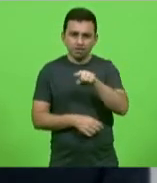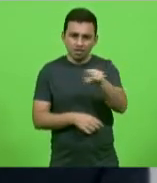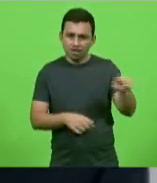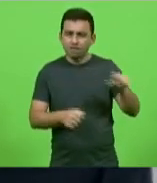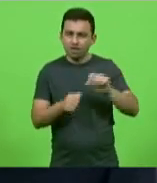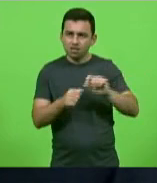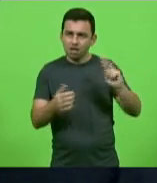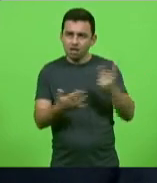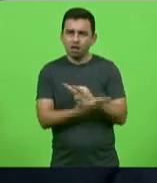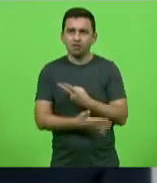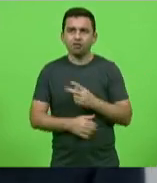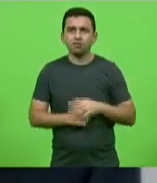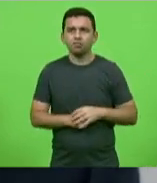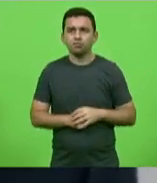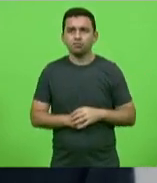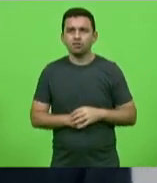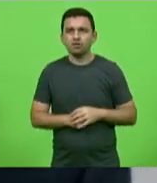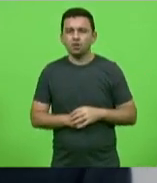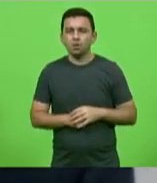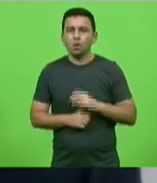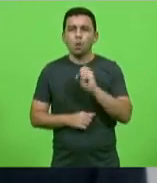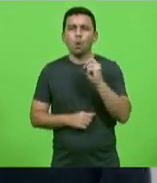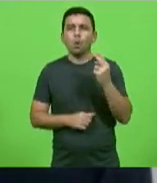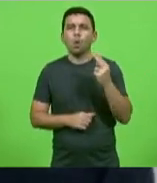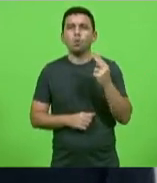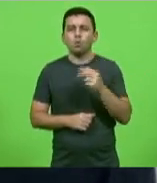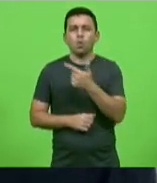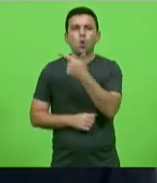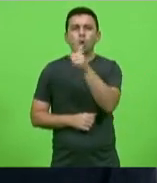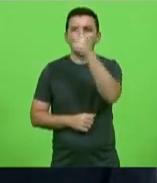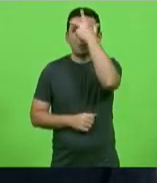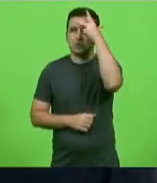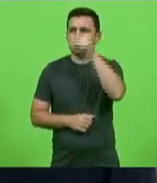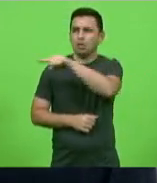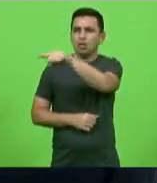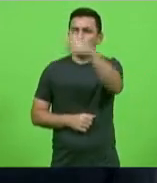o cometeu, e não qualquer outra pessoa.